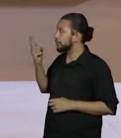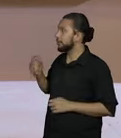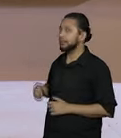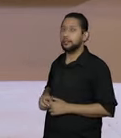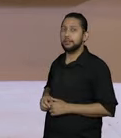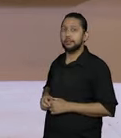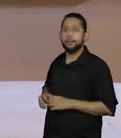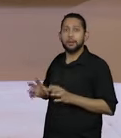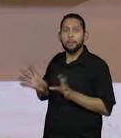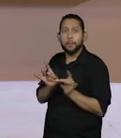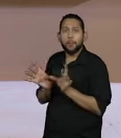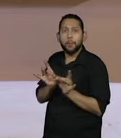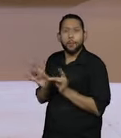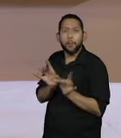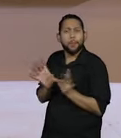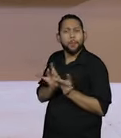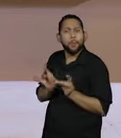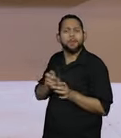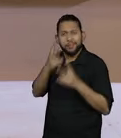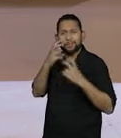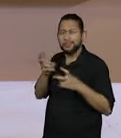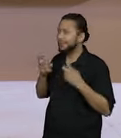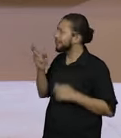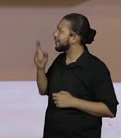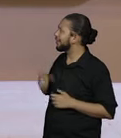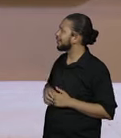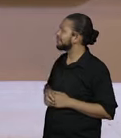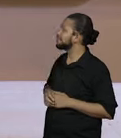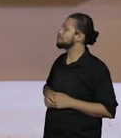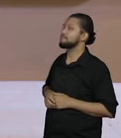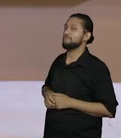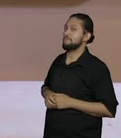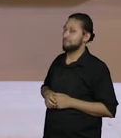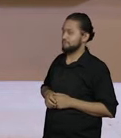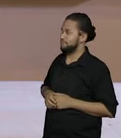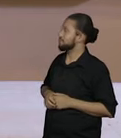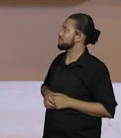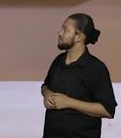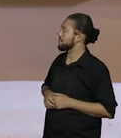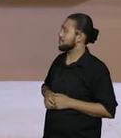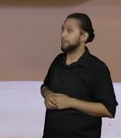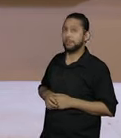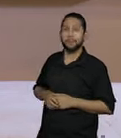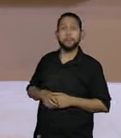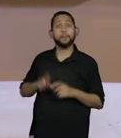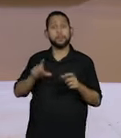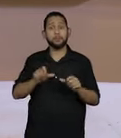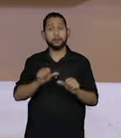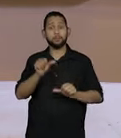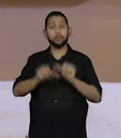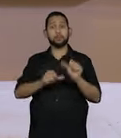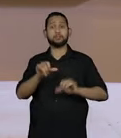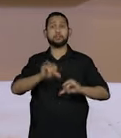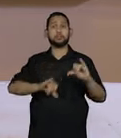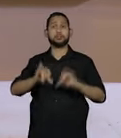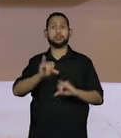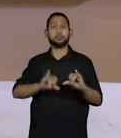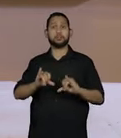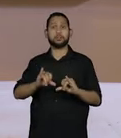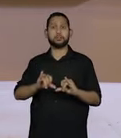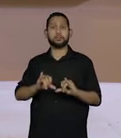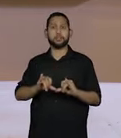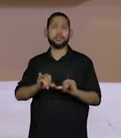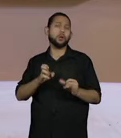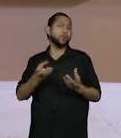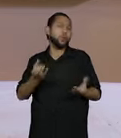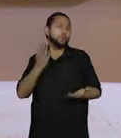reação. E o que a gente percebe? Então, houve a transformação química. Como a